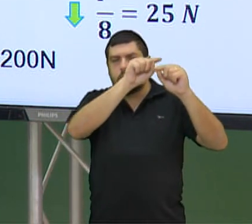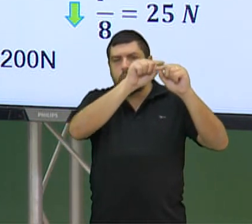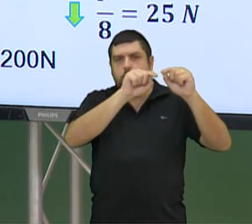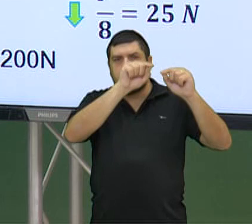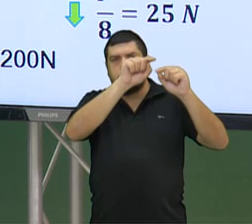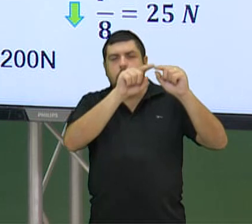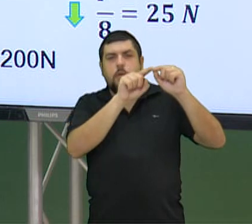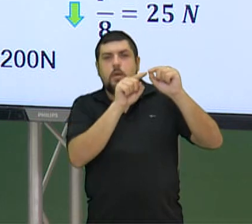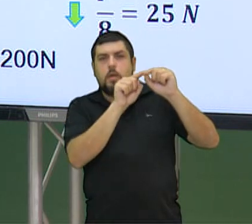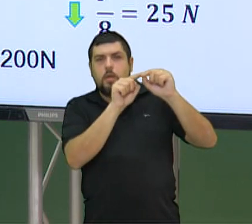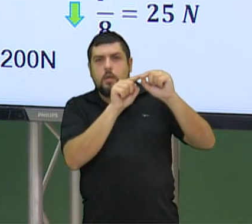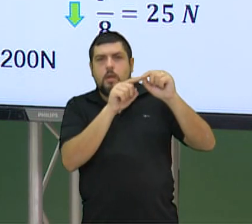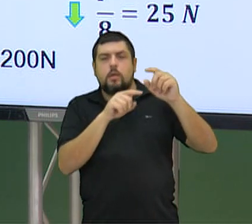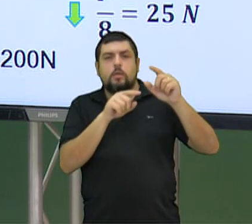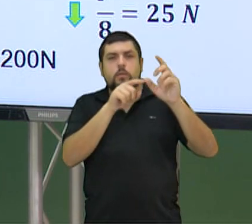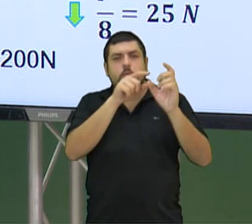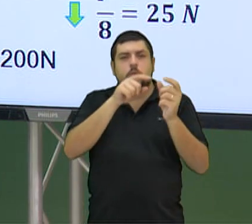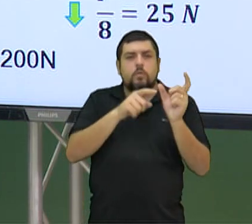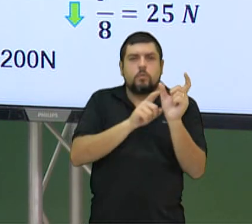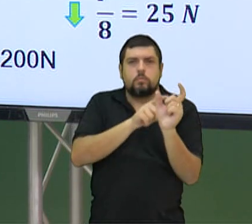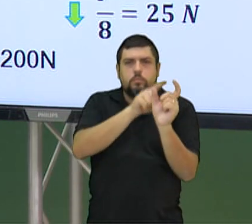seja, a pessoa